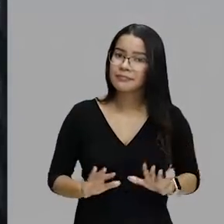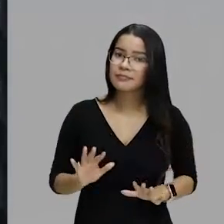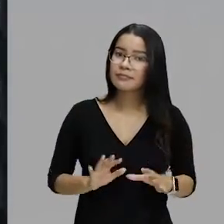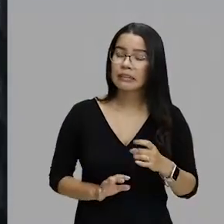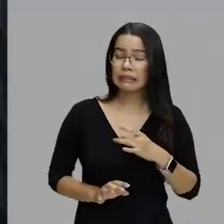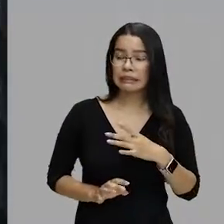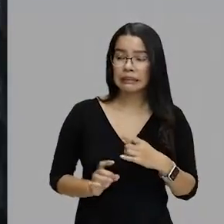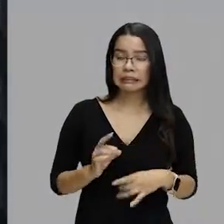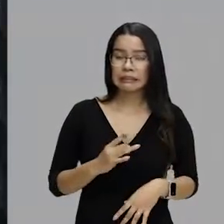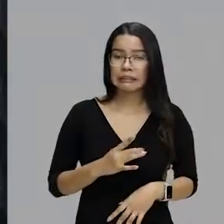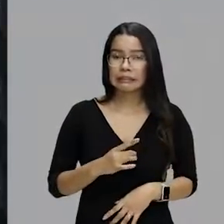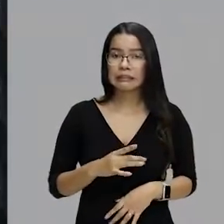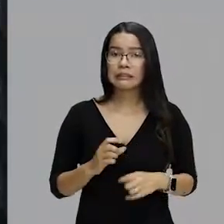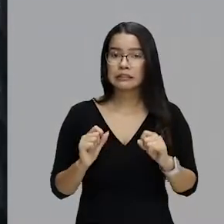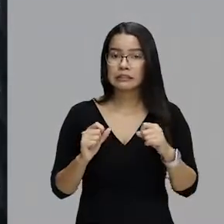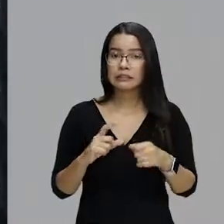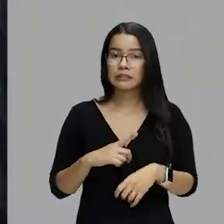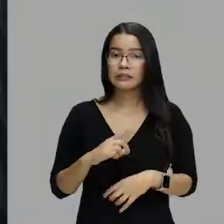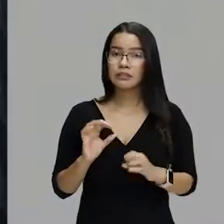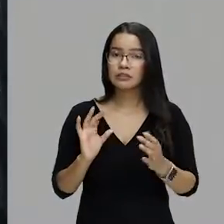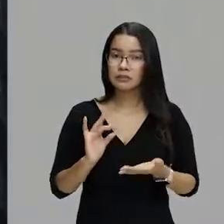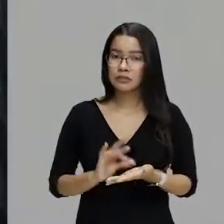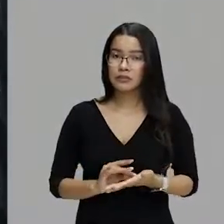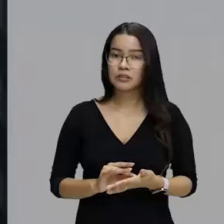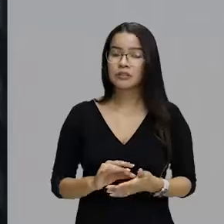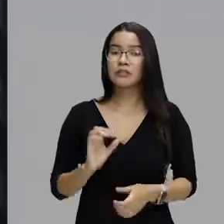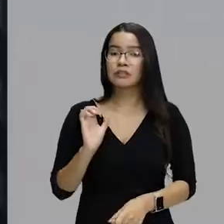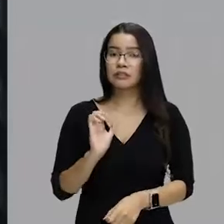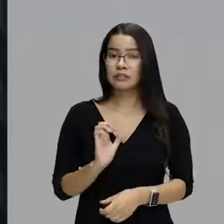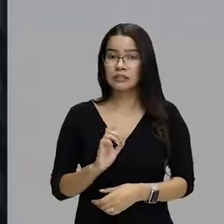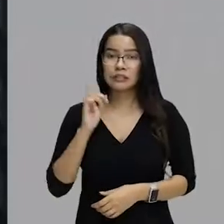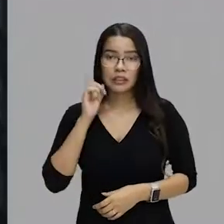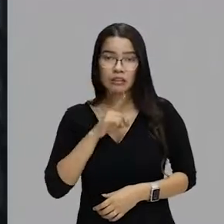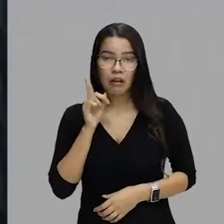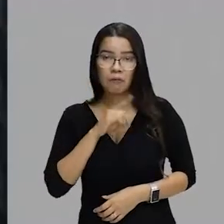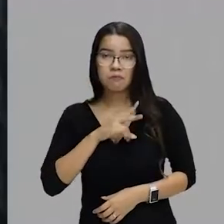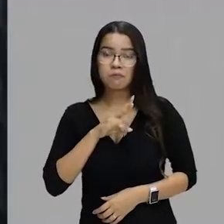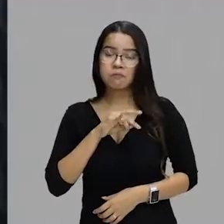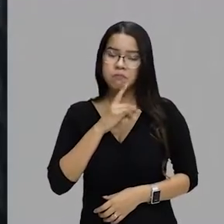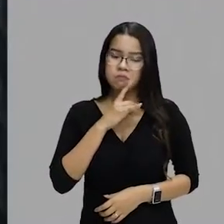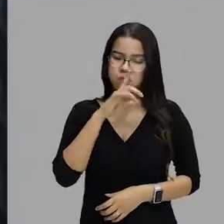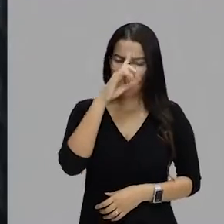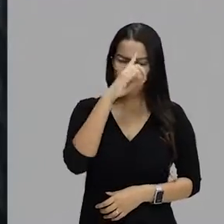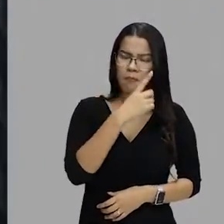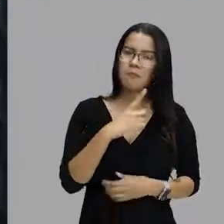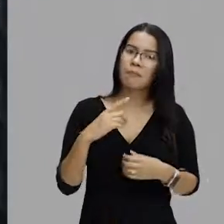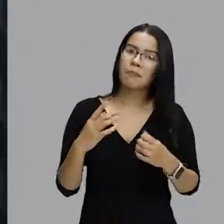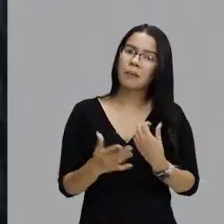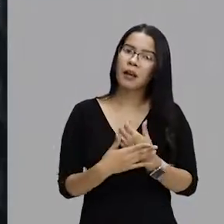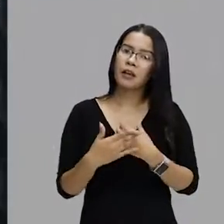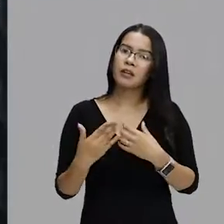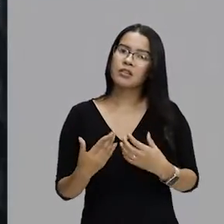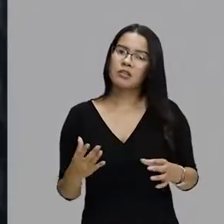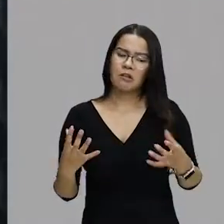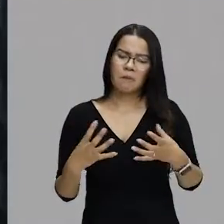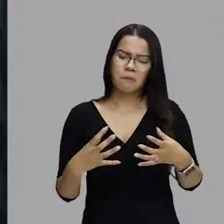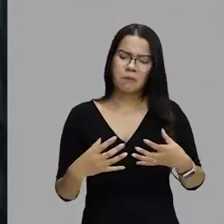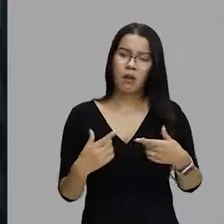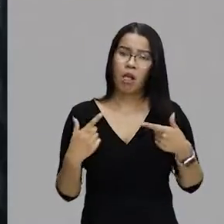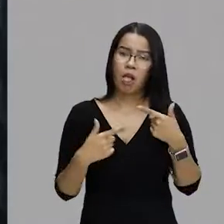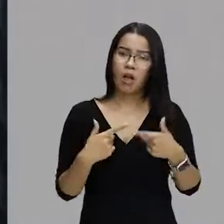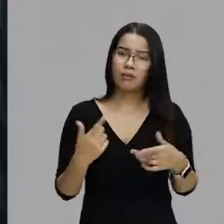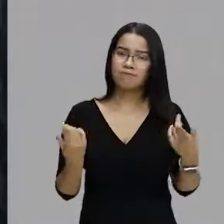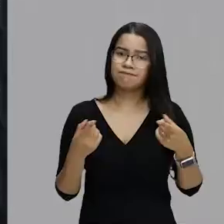medo, houve. E os Estados Unidos, eles vão apertar ainda mais o cerco contra Cuba,